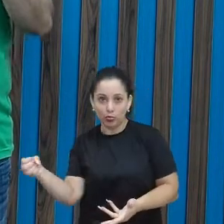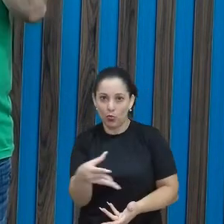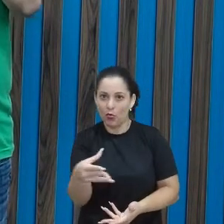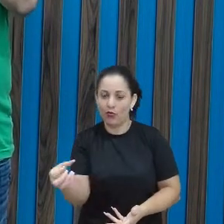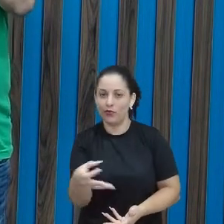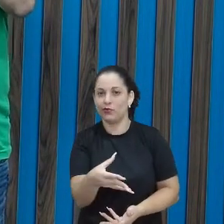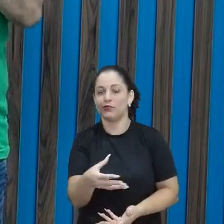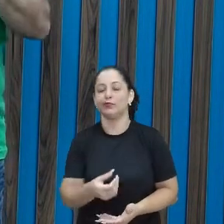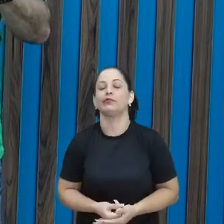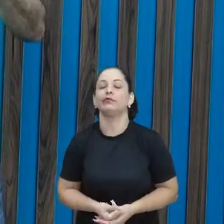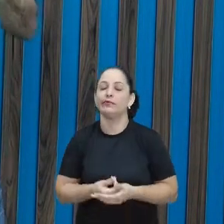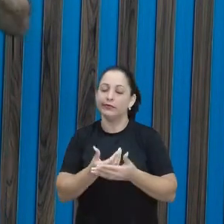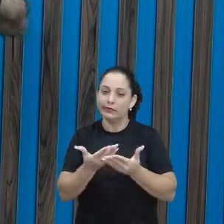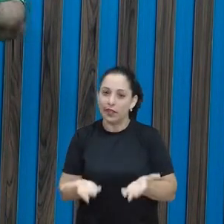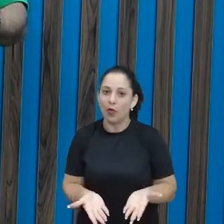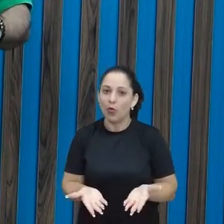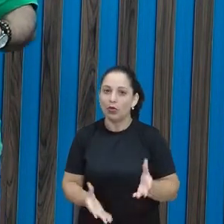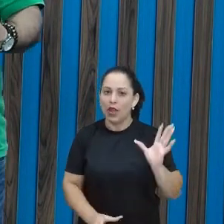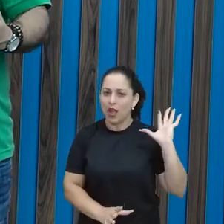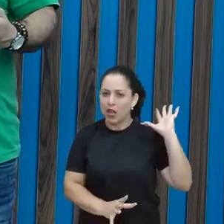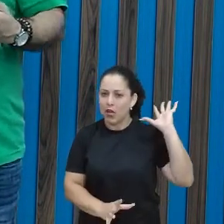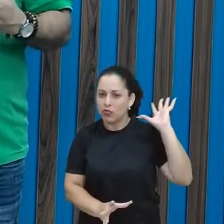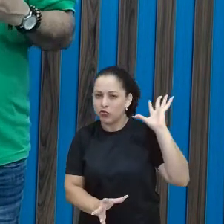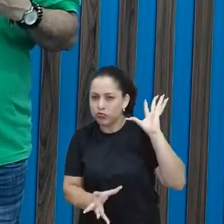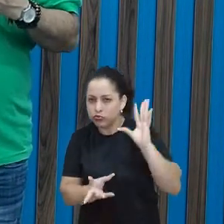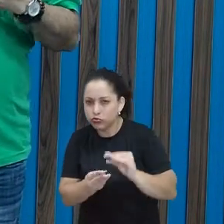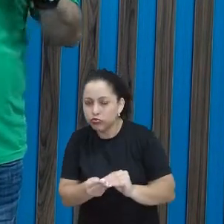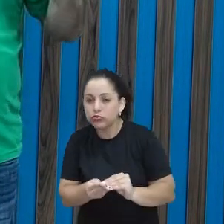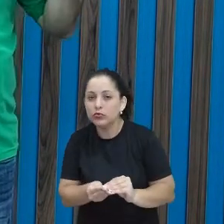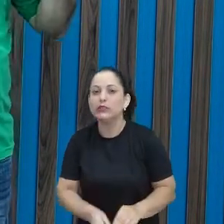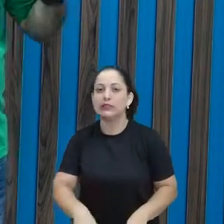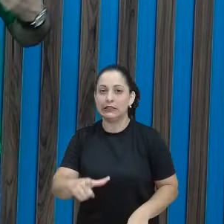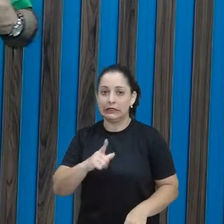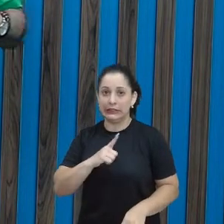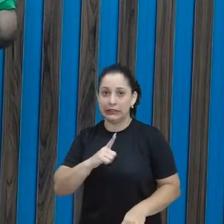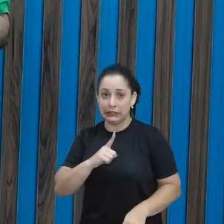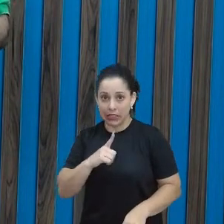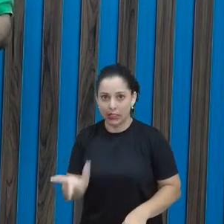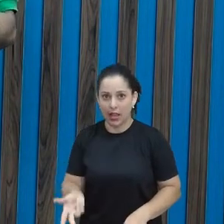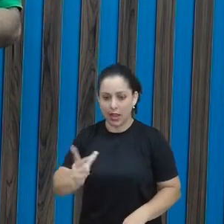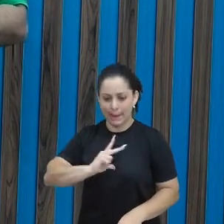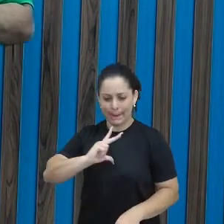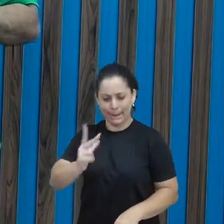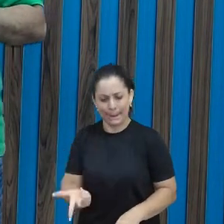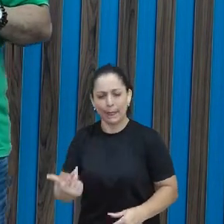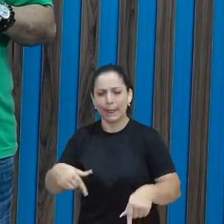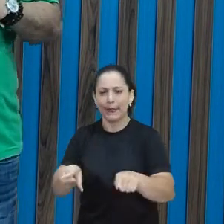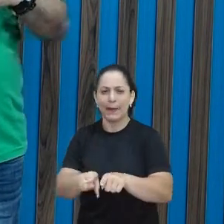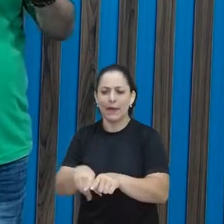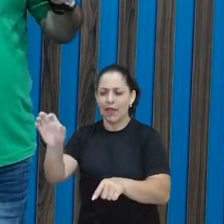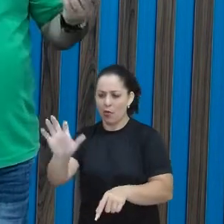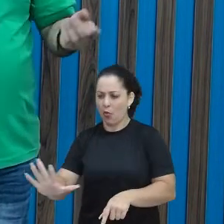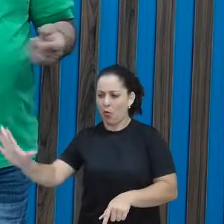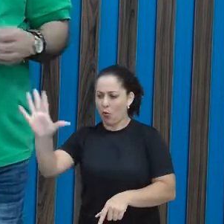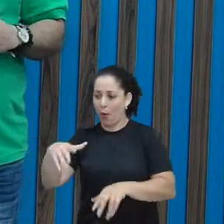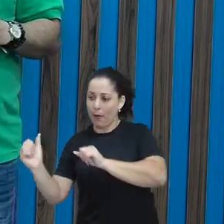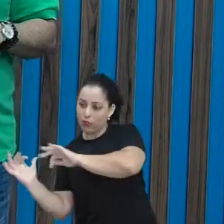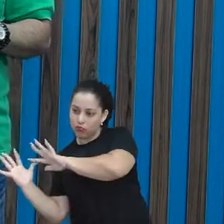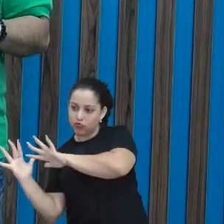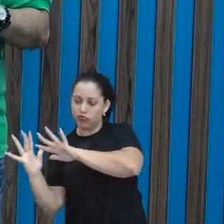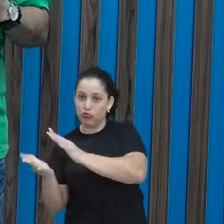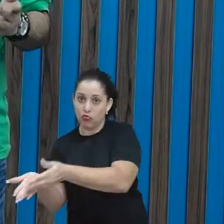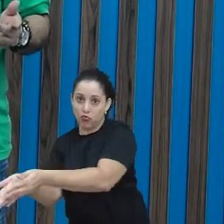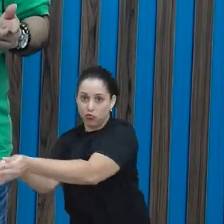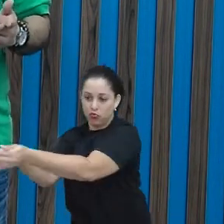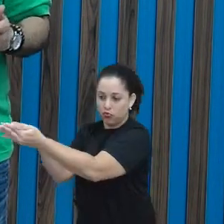nesse sentido, os colonizadores europeus, eles chegam à América e vão cometer algumas coisas, né,